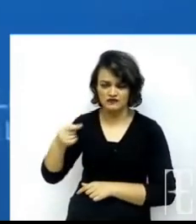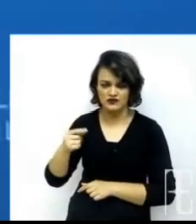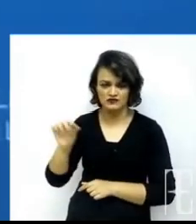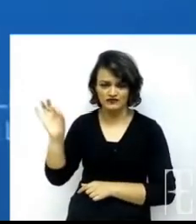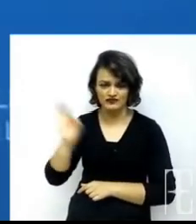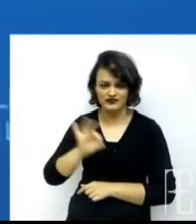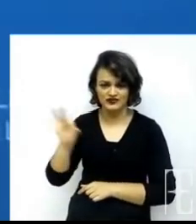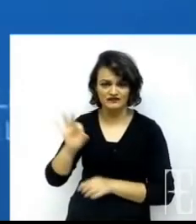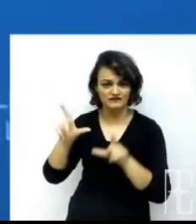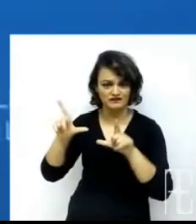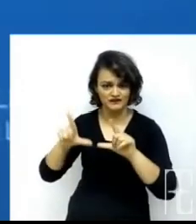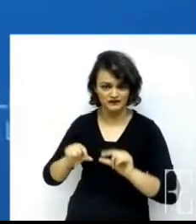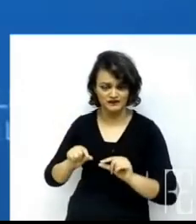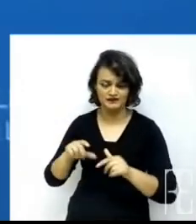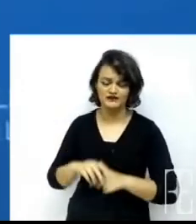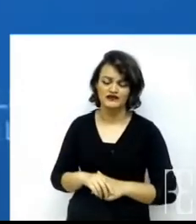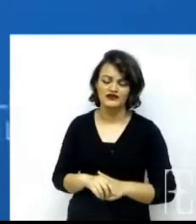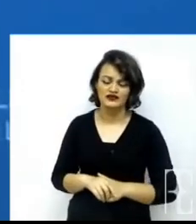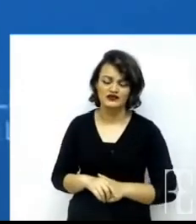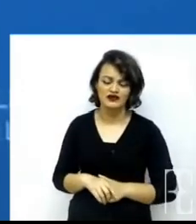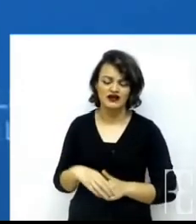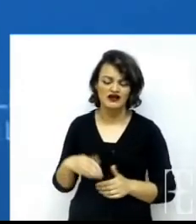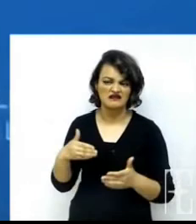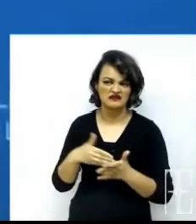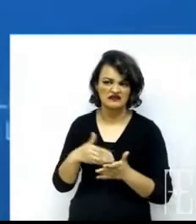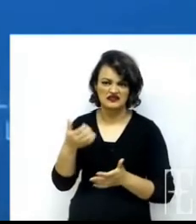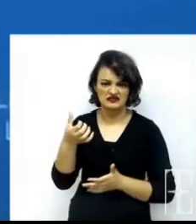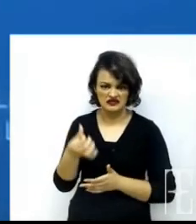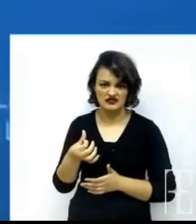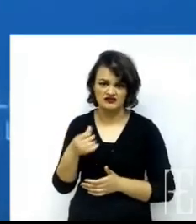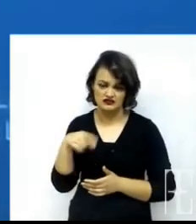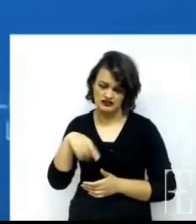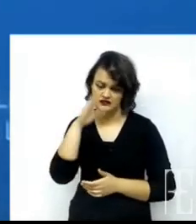este ano e 6,5% no caso do Brasil.